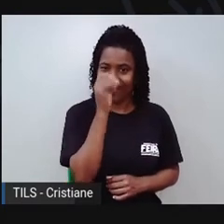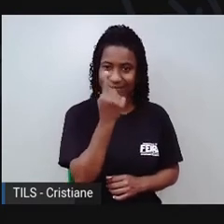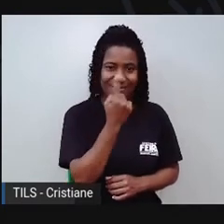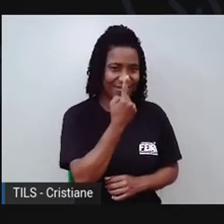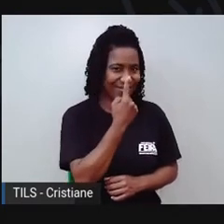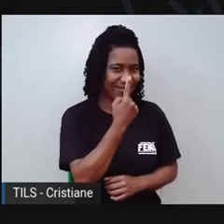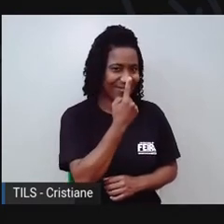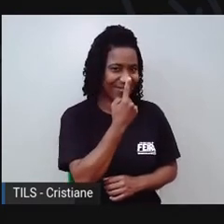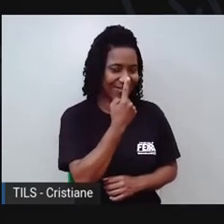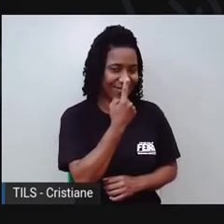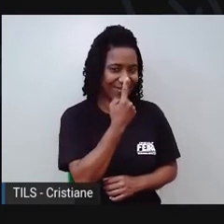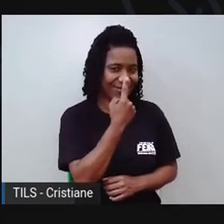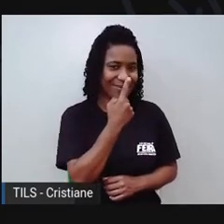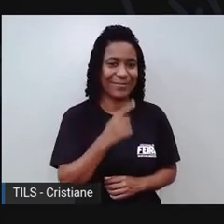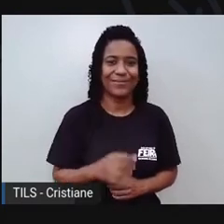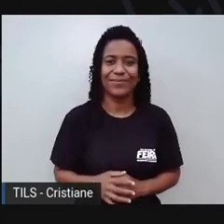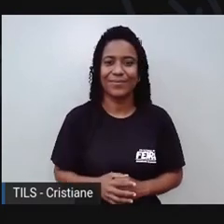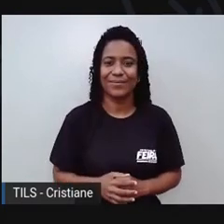Porquinho.